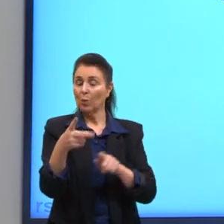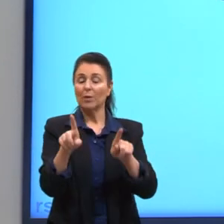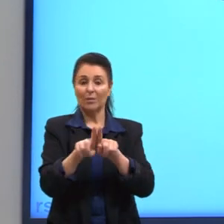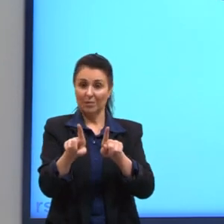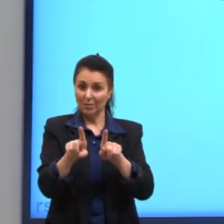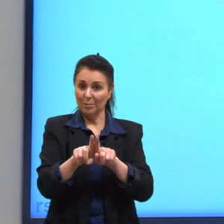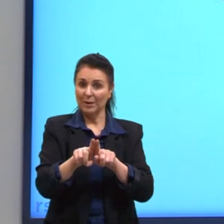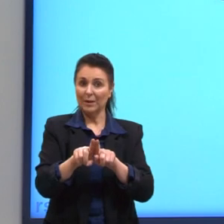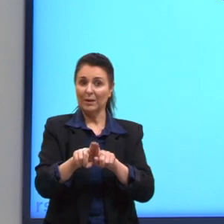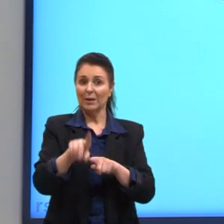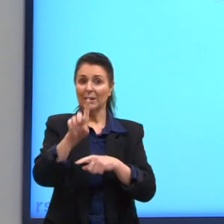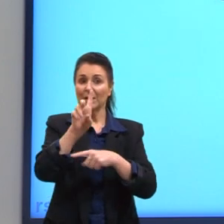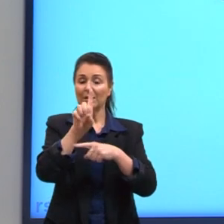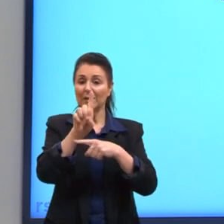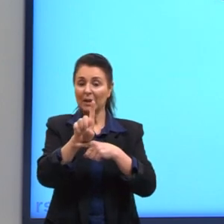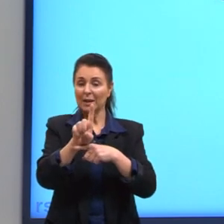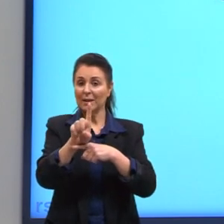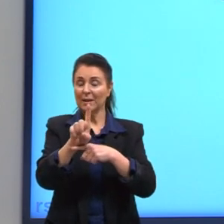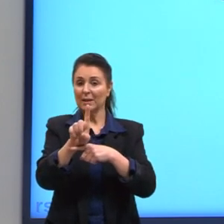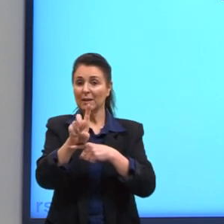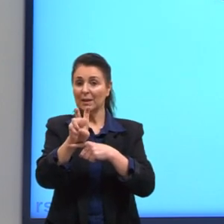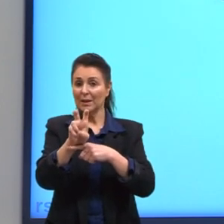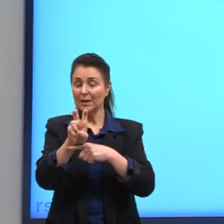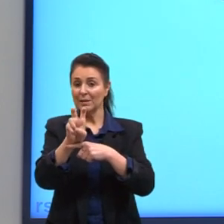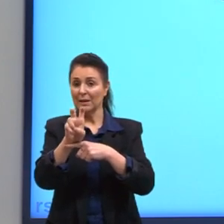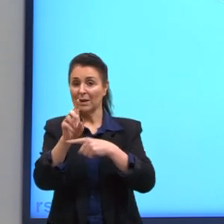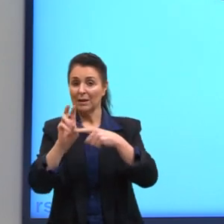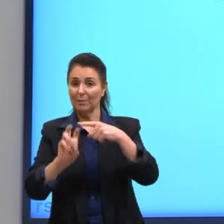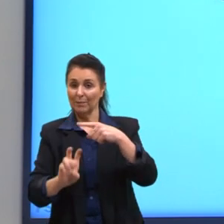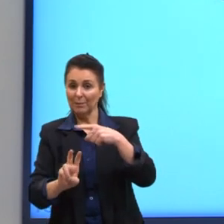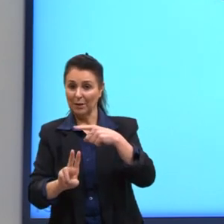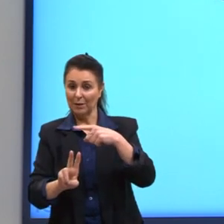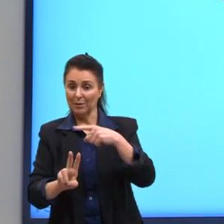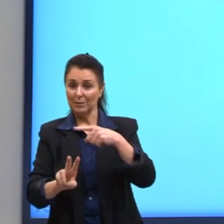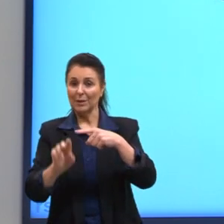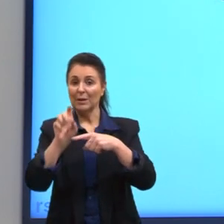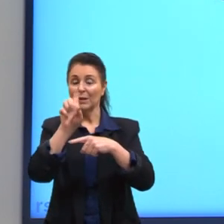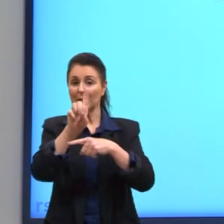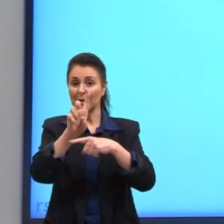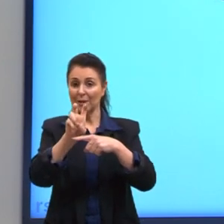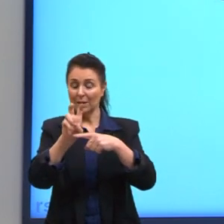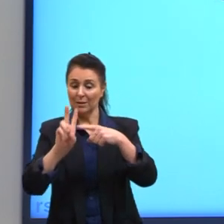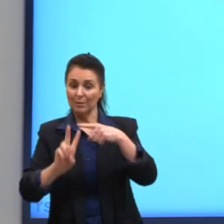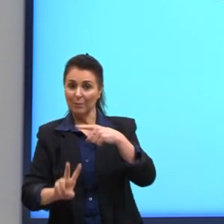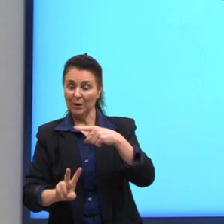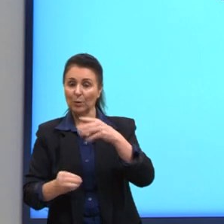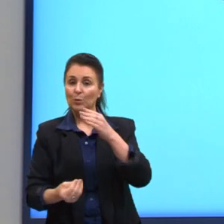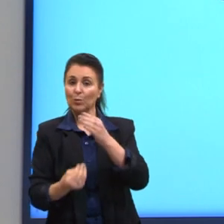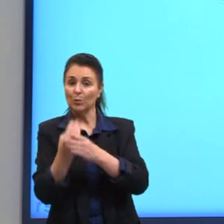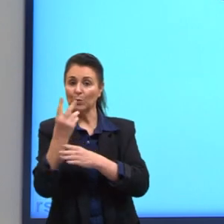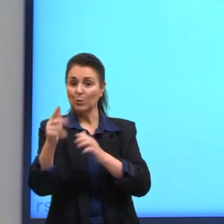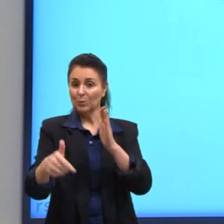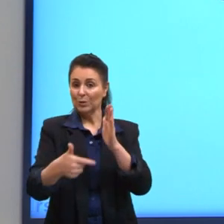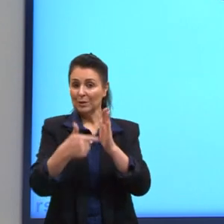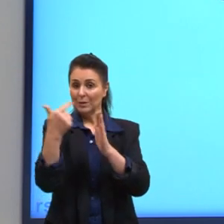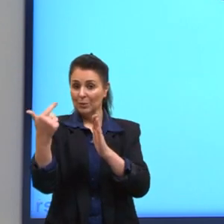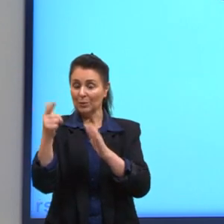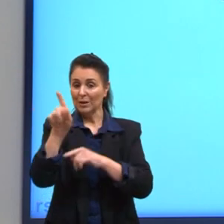15 meios no nos reagentes da primeira e 15 ml o produto da segunda